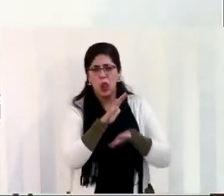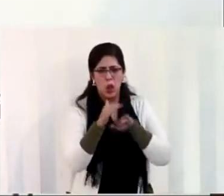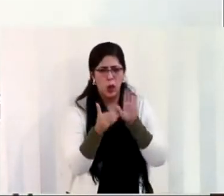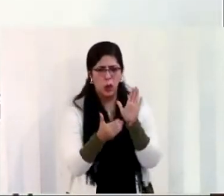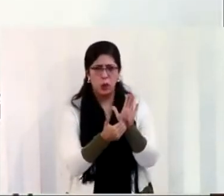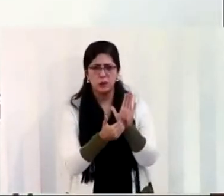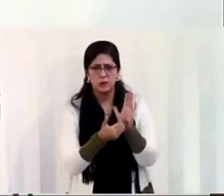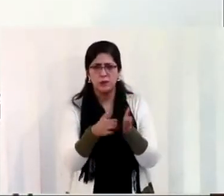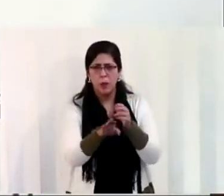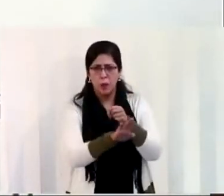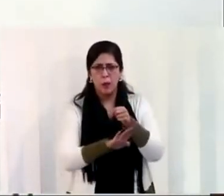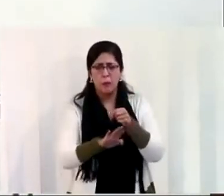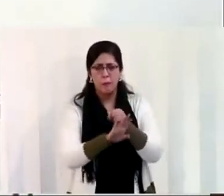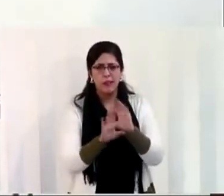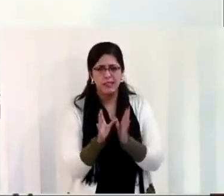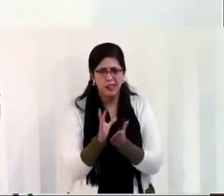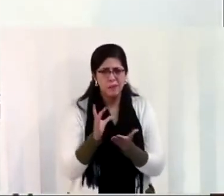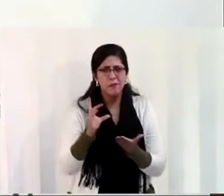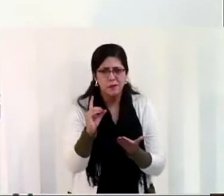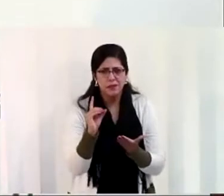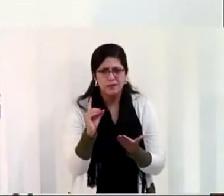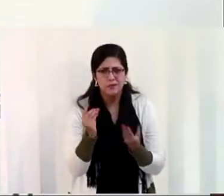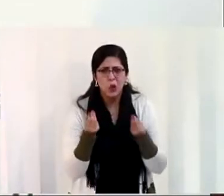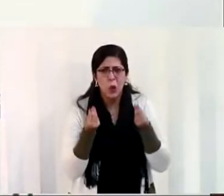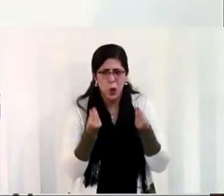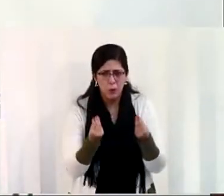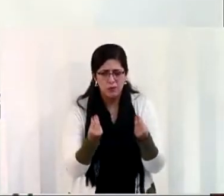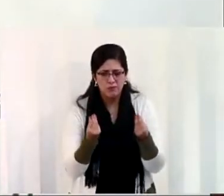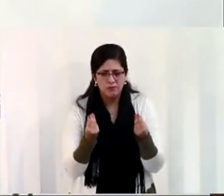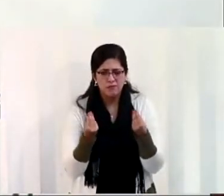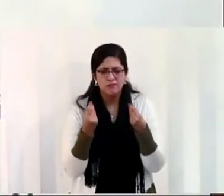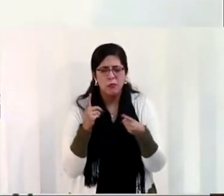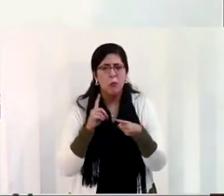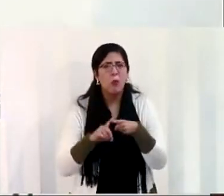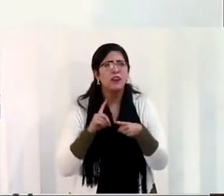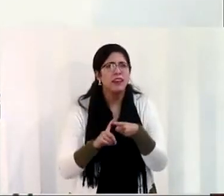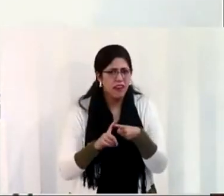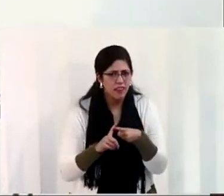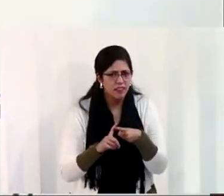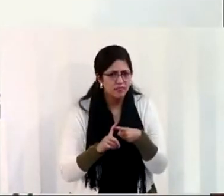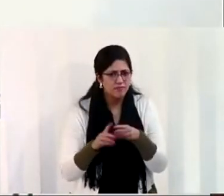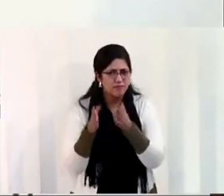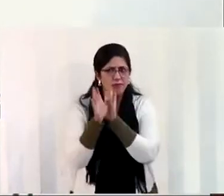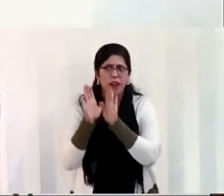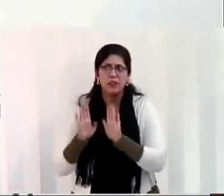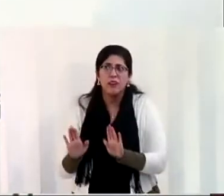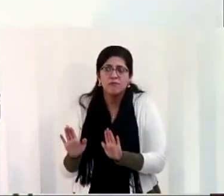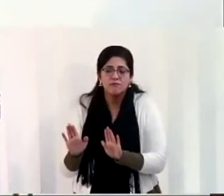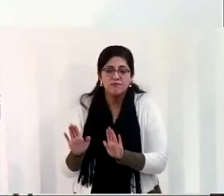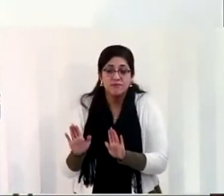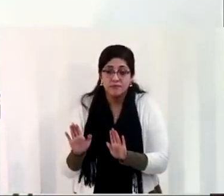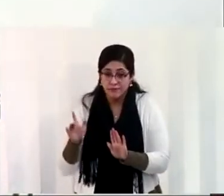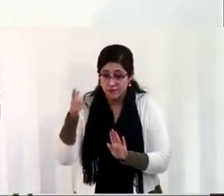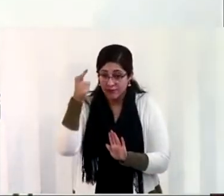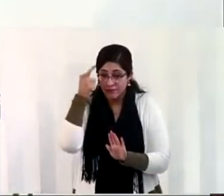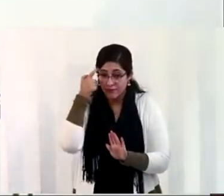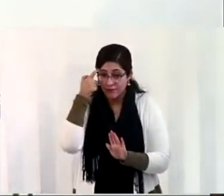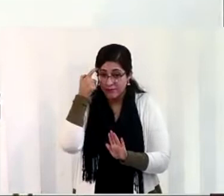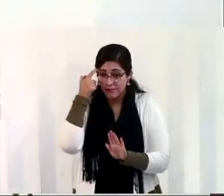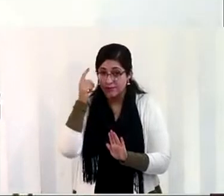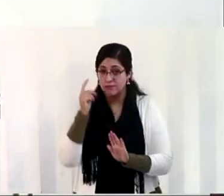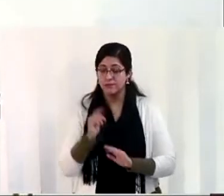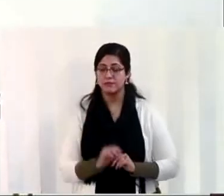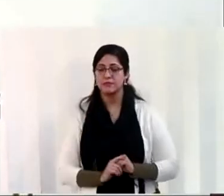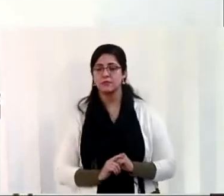nas Escrituras? Esse texto de Jeremias 2, versículos 1 a 10, está determinando todas as partes do nosso culto, desde